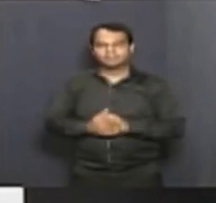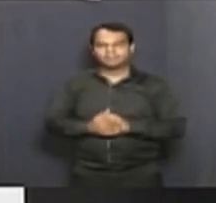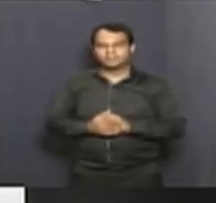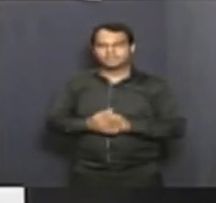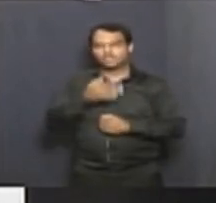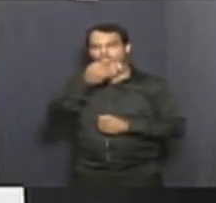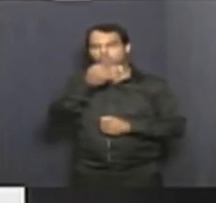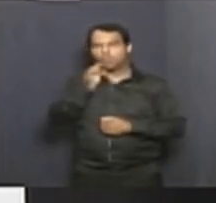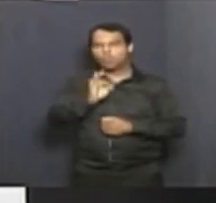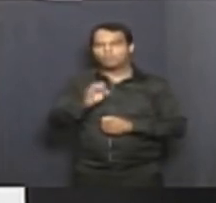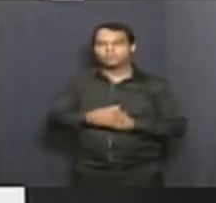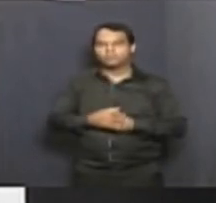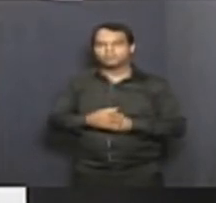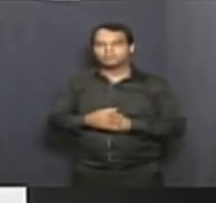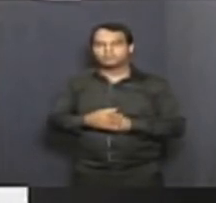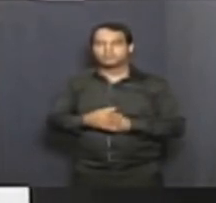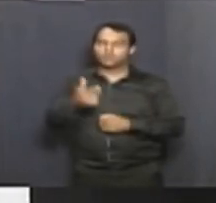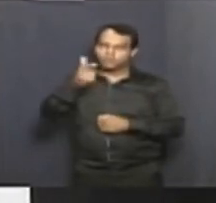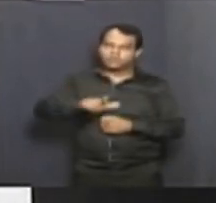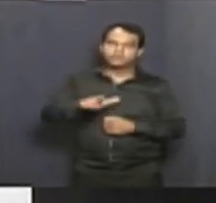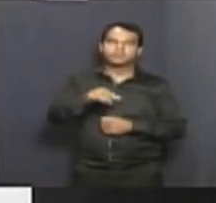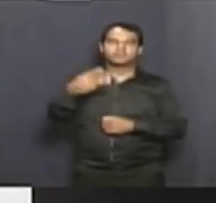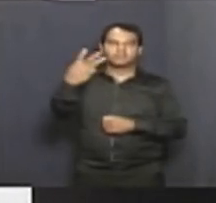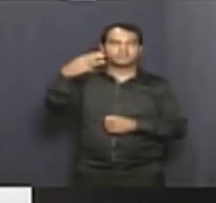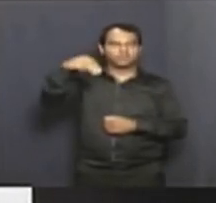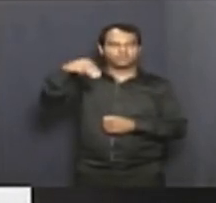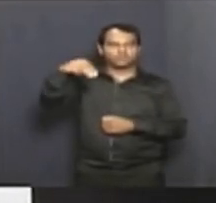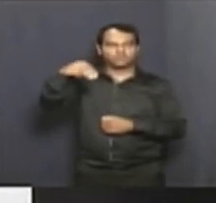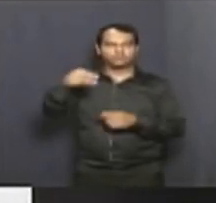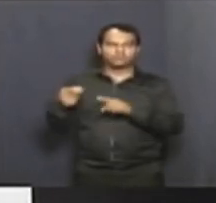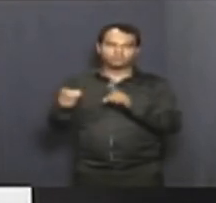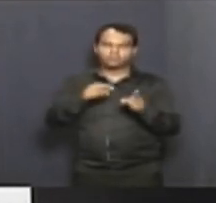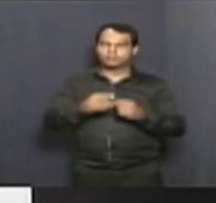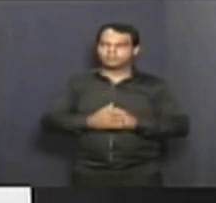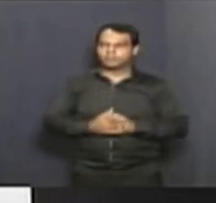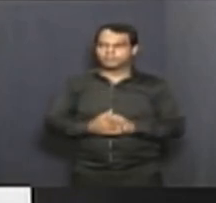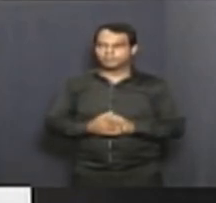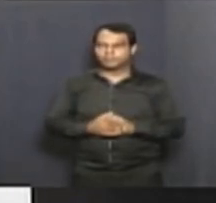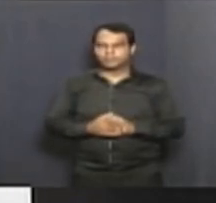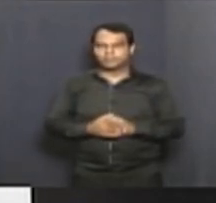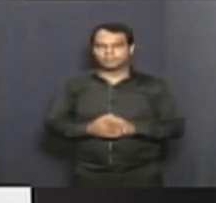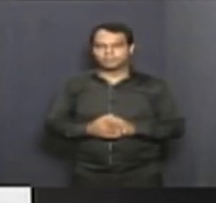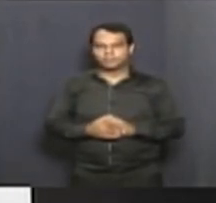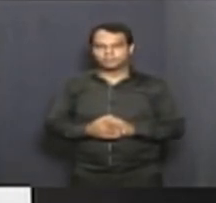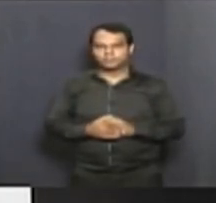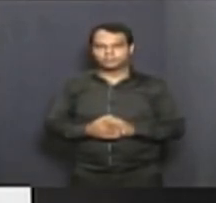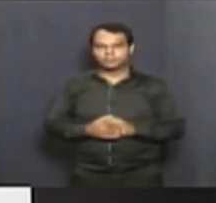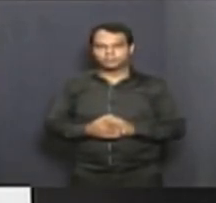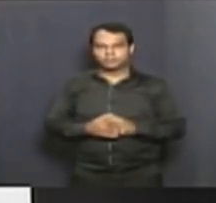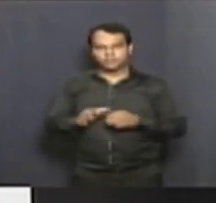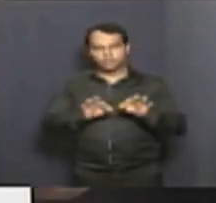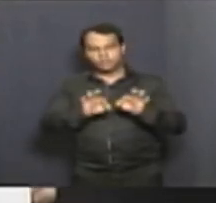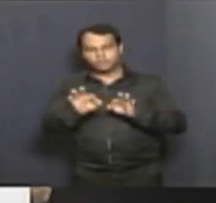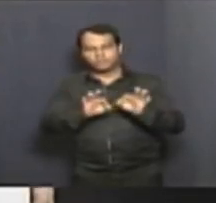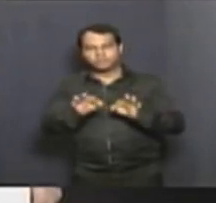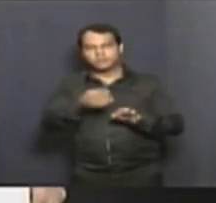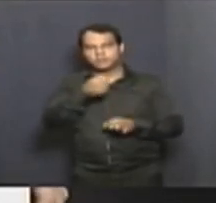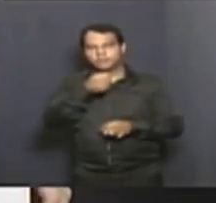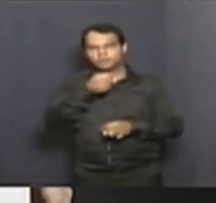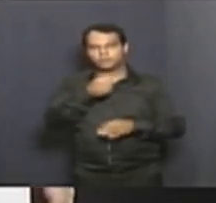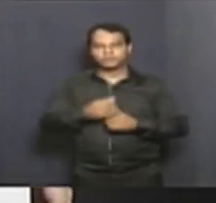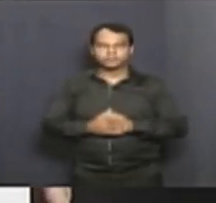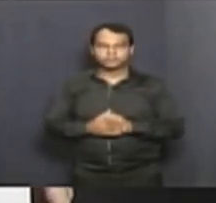vamos voltar então favor três minutos o candidato mais alguma enquanto nós aqui o